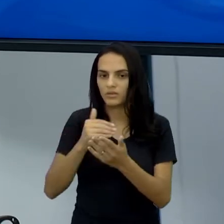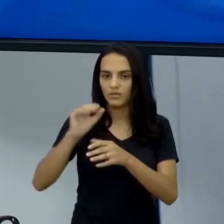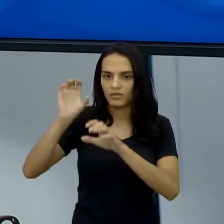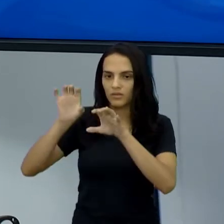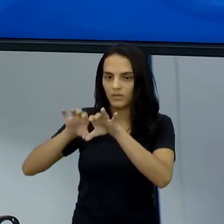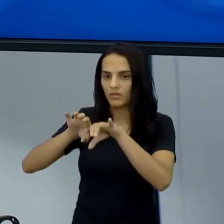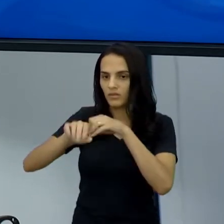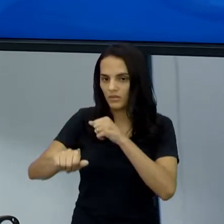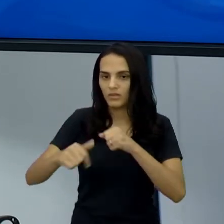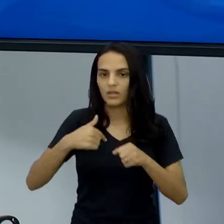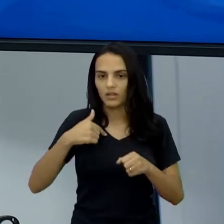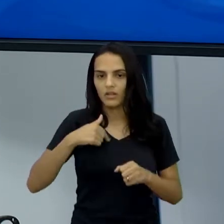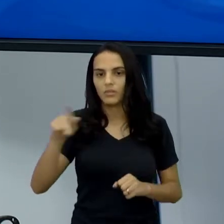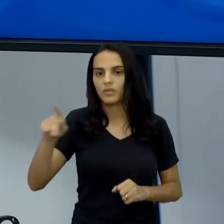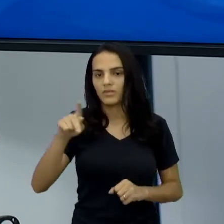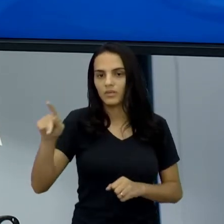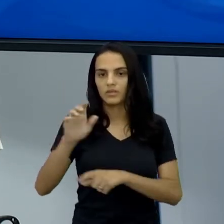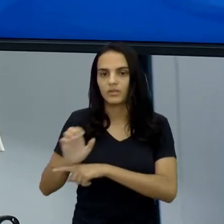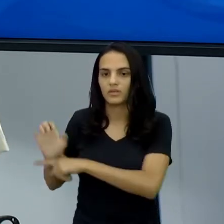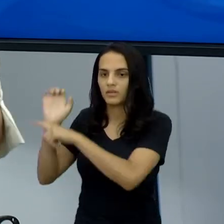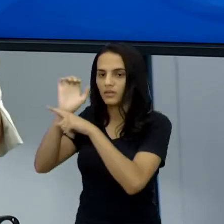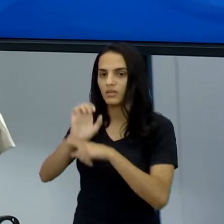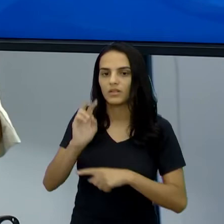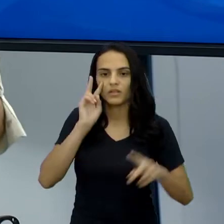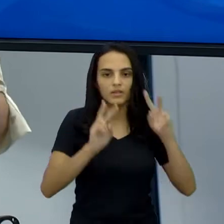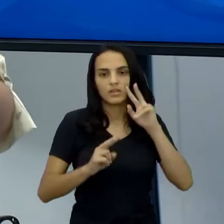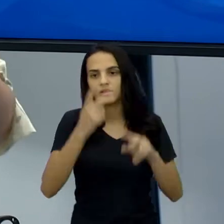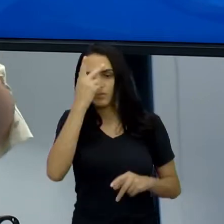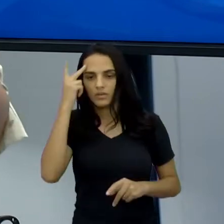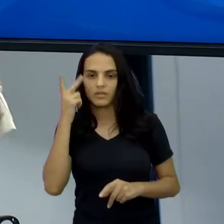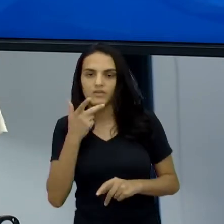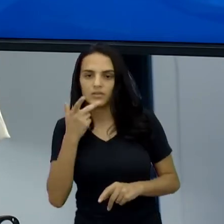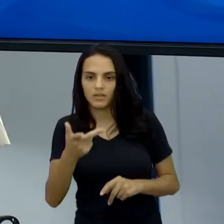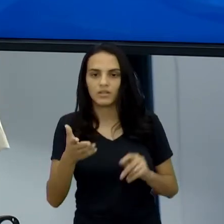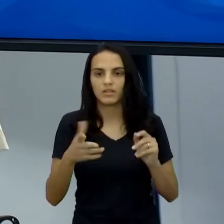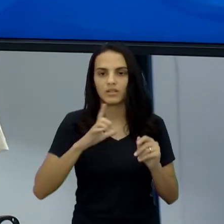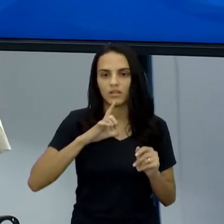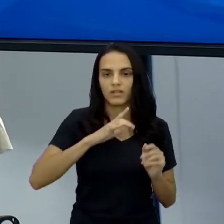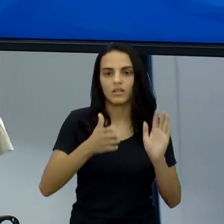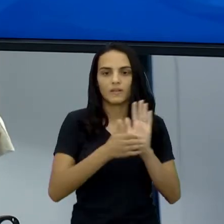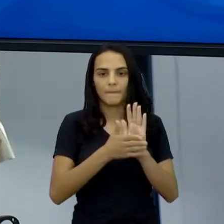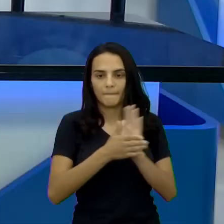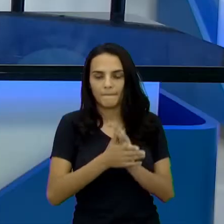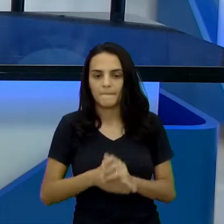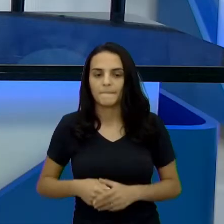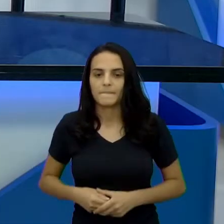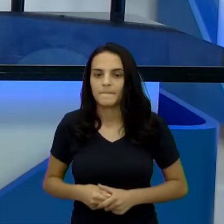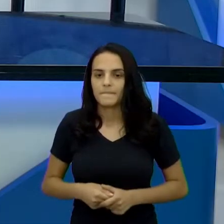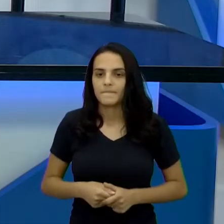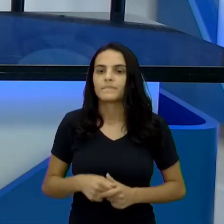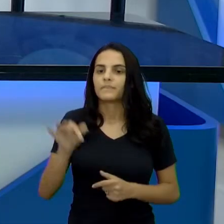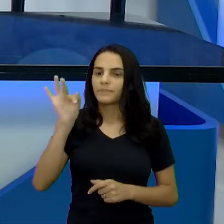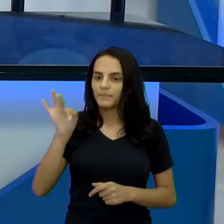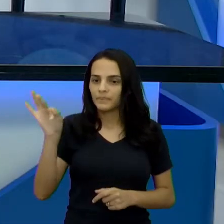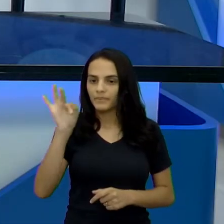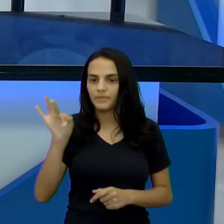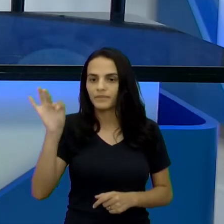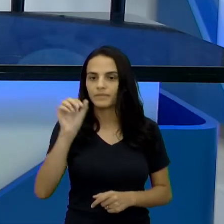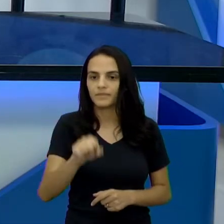sou professora do Estado, né? Eu vejo gente falando assim, tem uma proposta... Desde a época da faculdade, eu sou professora do Estado,